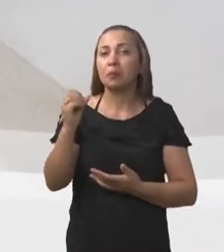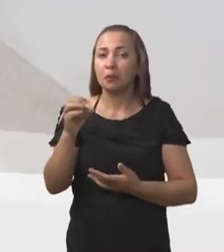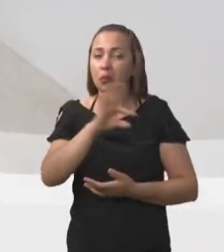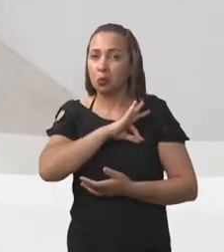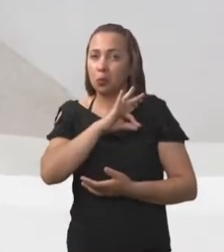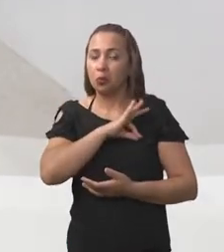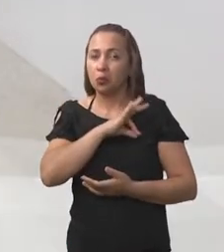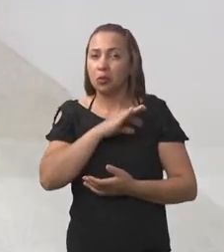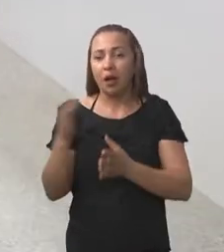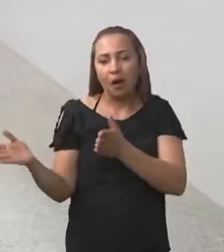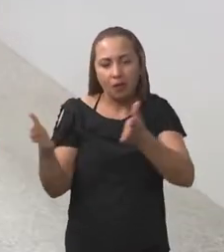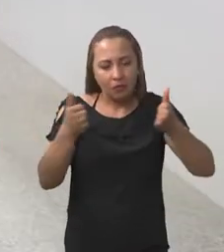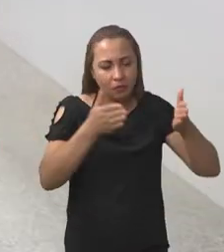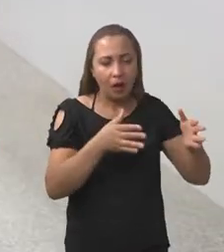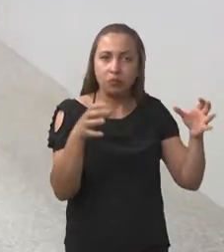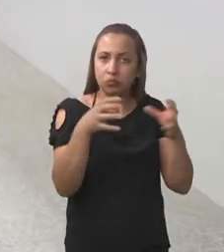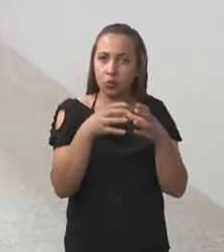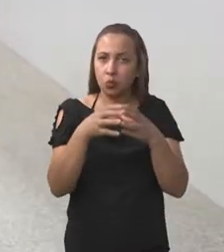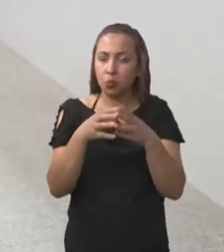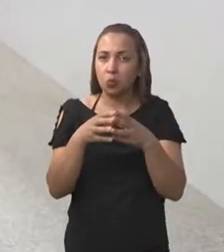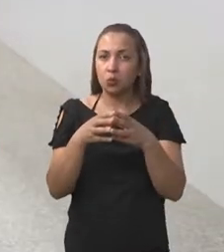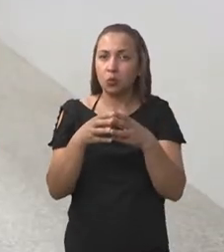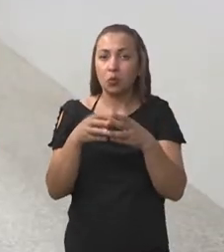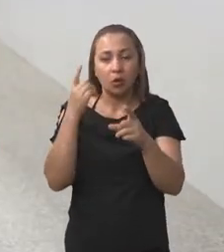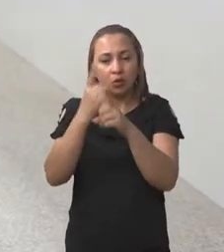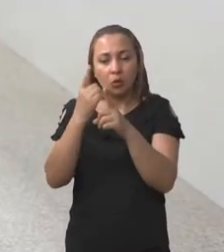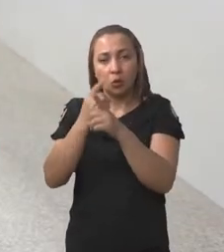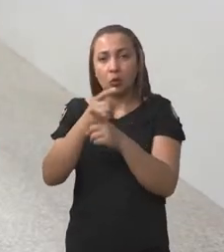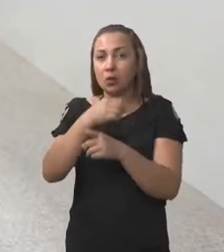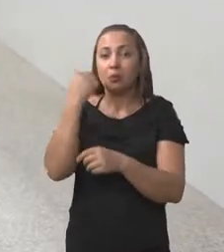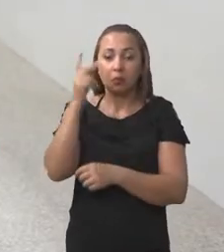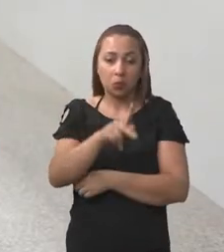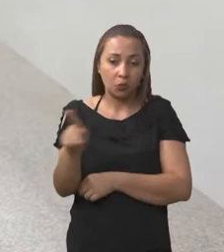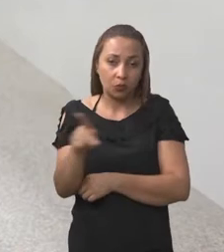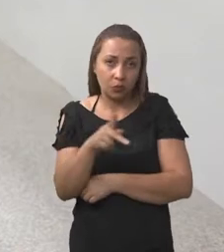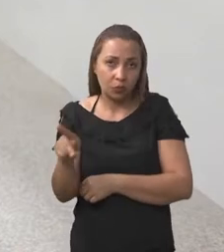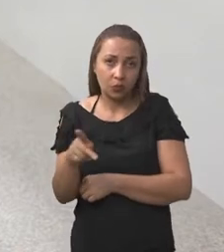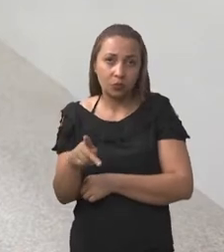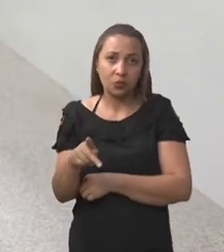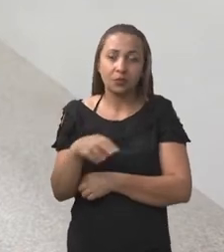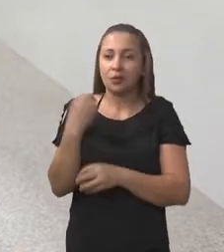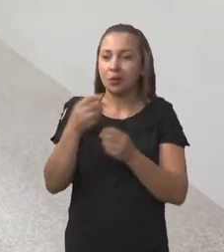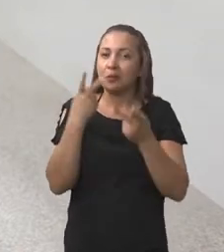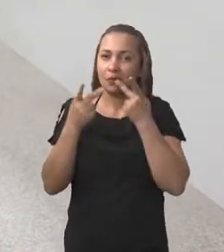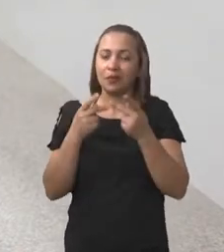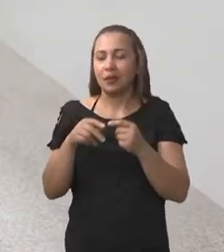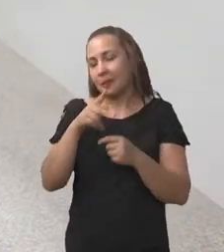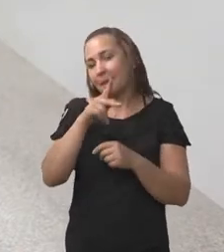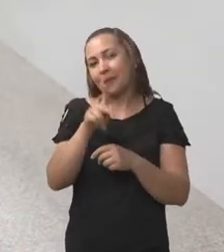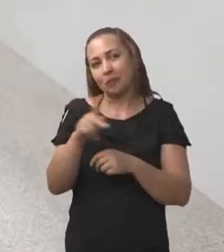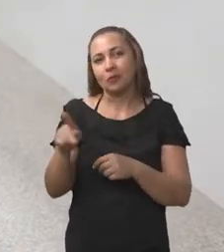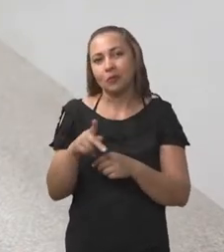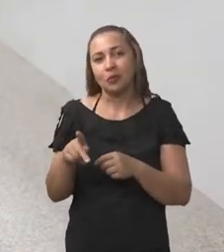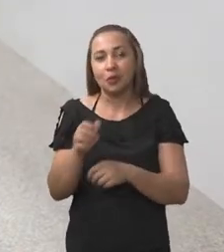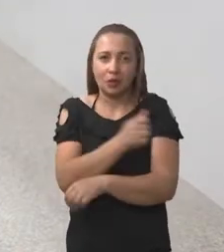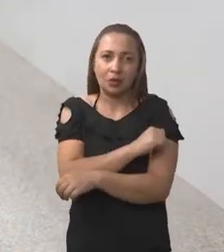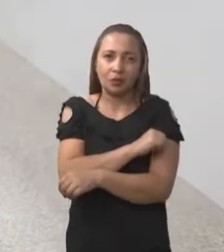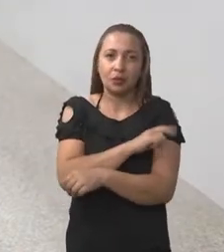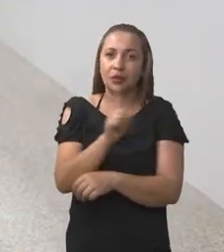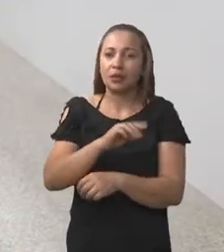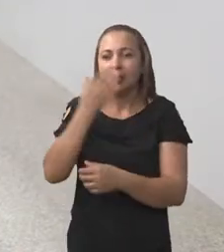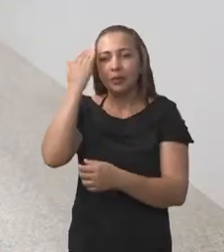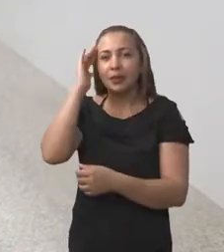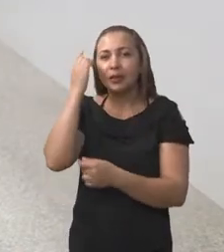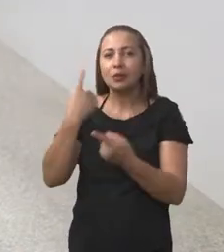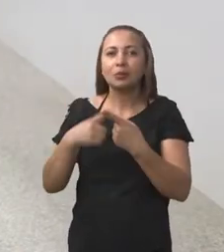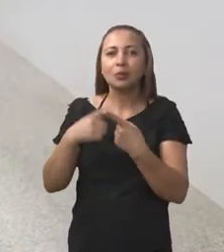pela mediação, ele vem para um grupo, ele encontra a professora, né, como eles se referem a mim e os alunos, e ele não entende